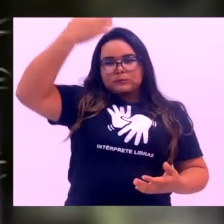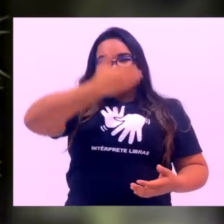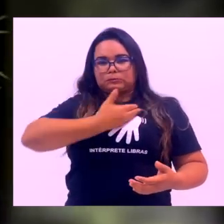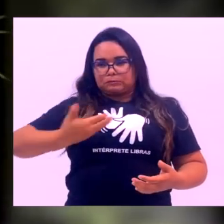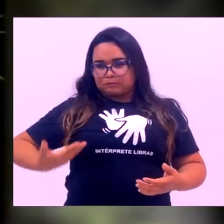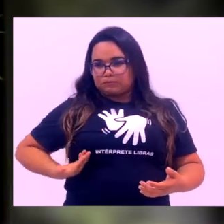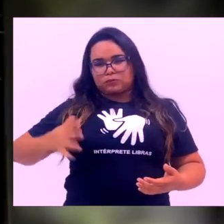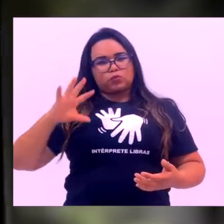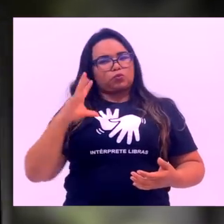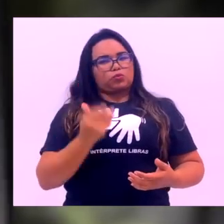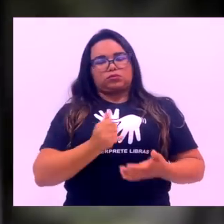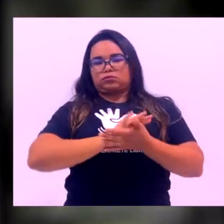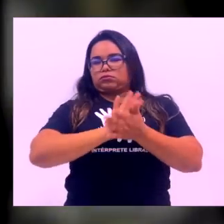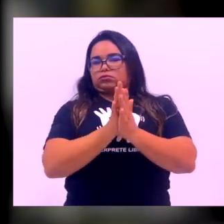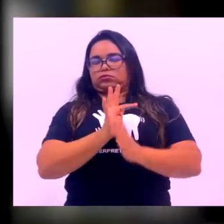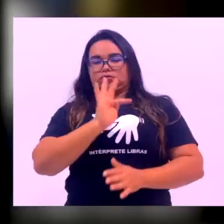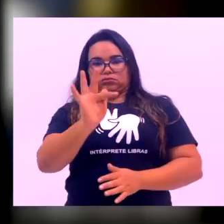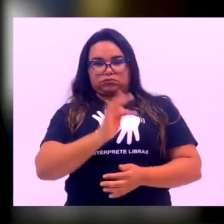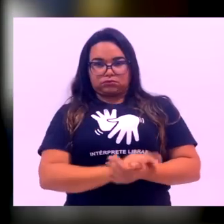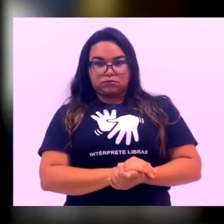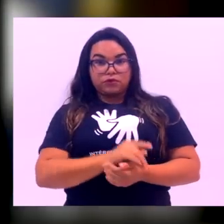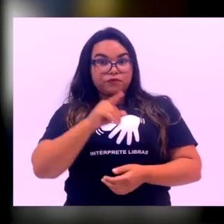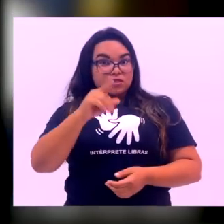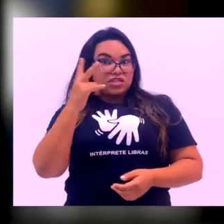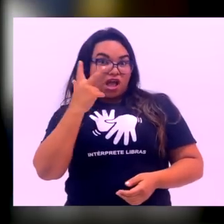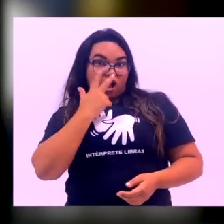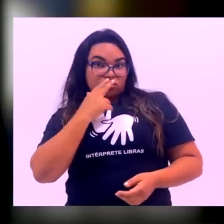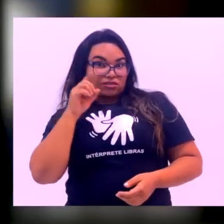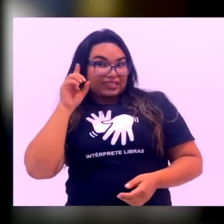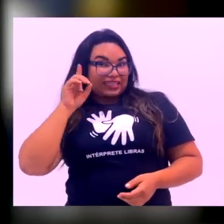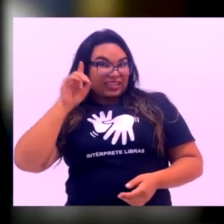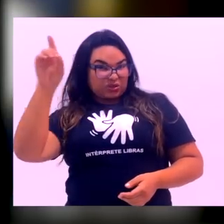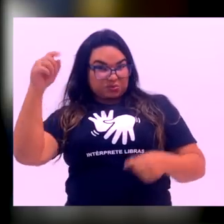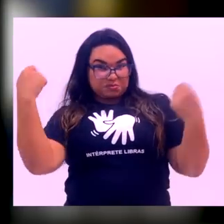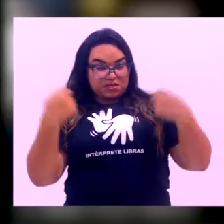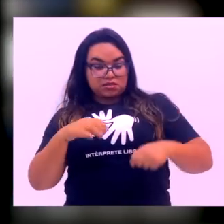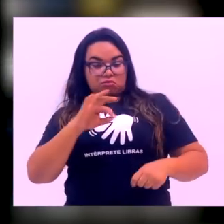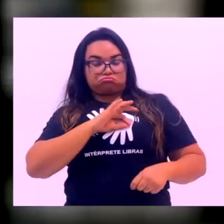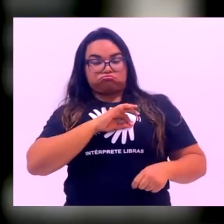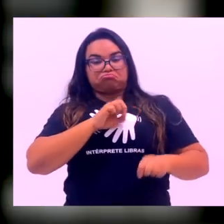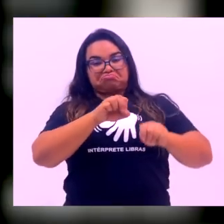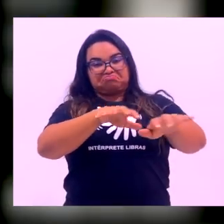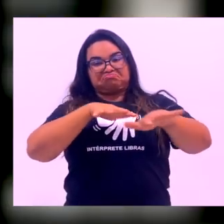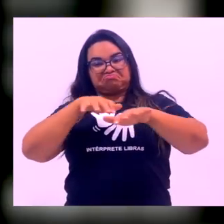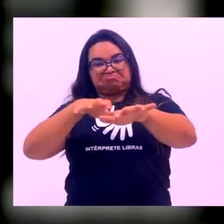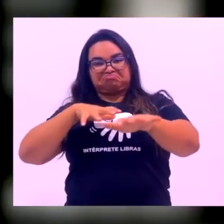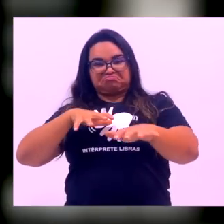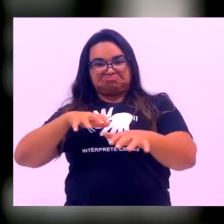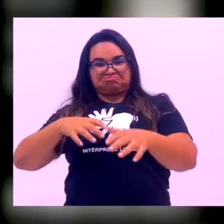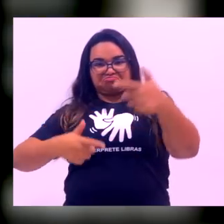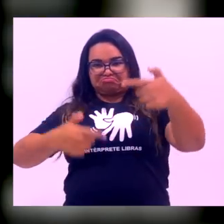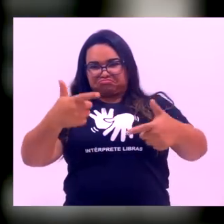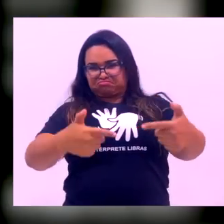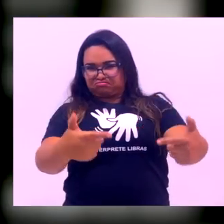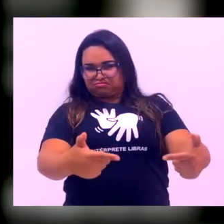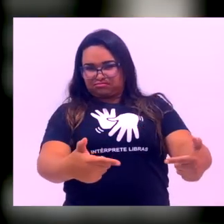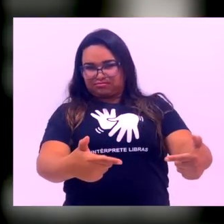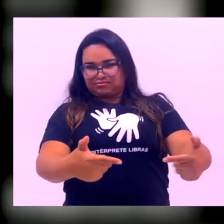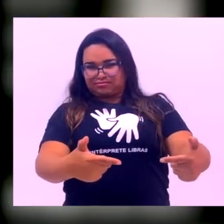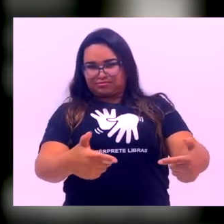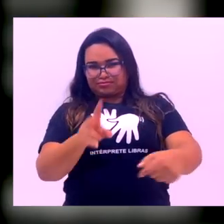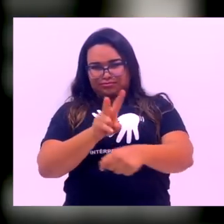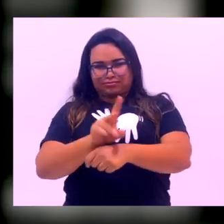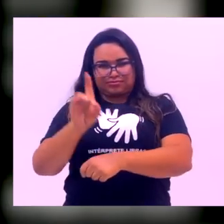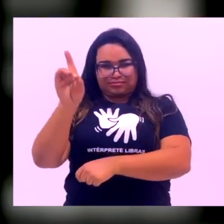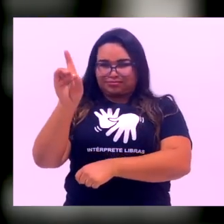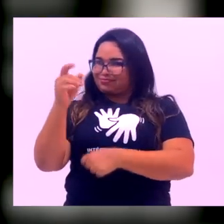estabelecerá o seu reino. Vocês acham que Deus precisa de exércitos terrenos para fazer isso por ele? Todos os que caírem naquela